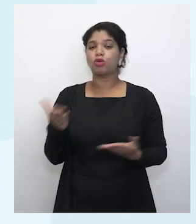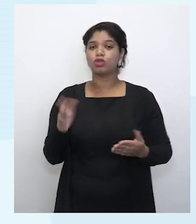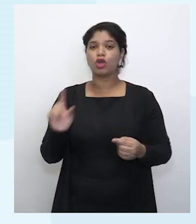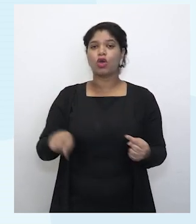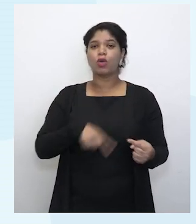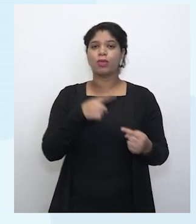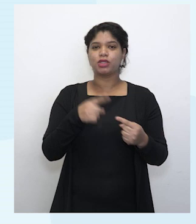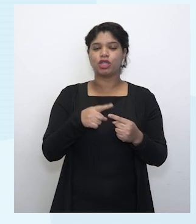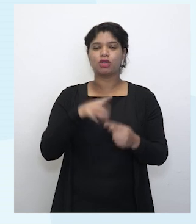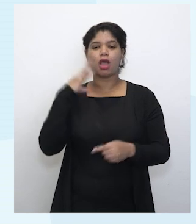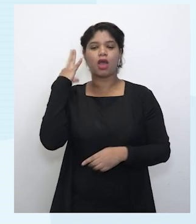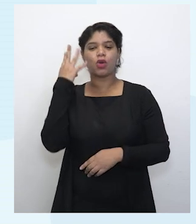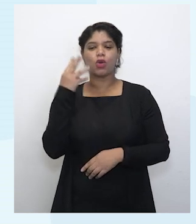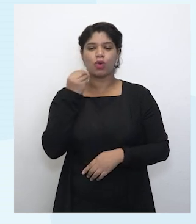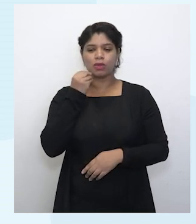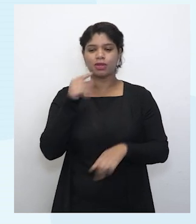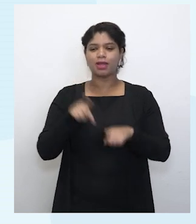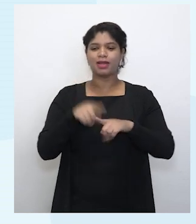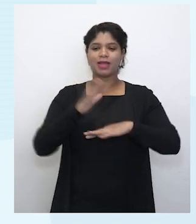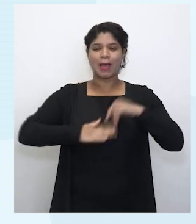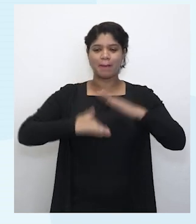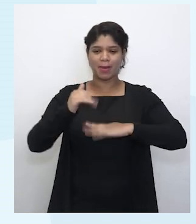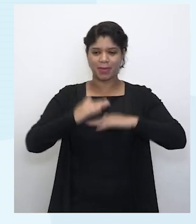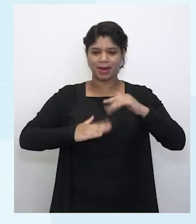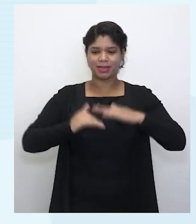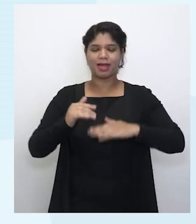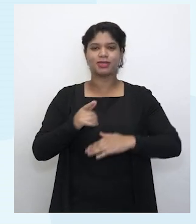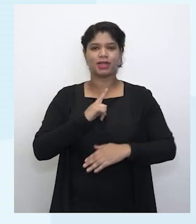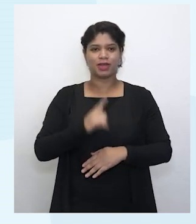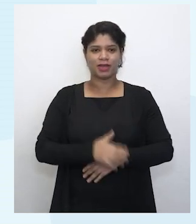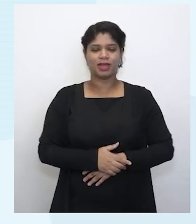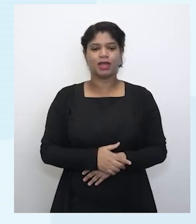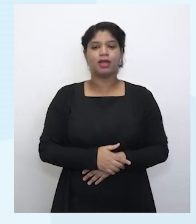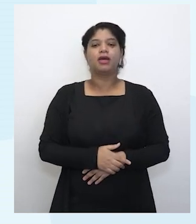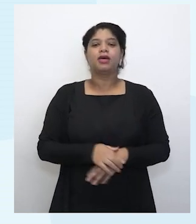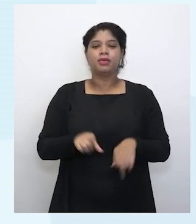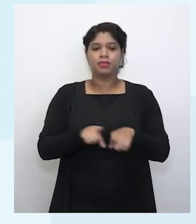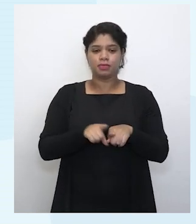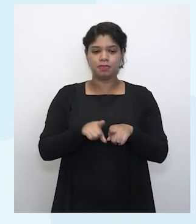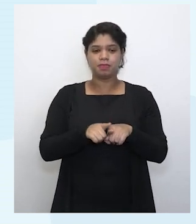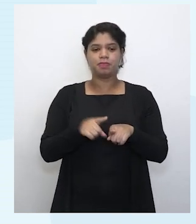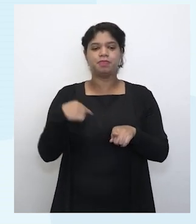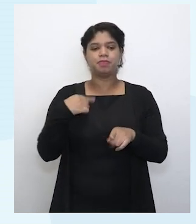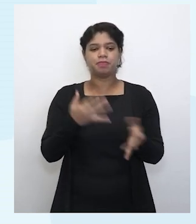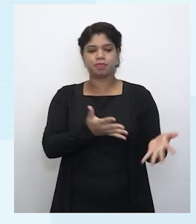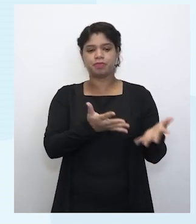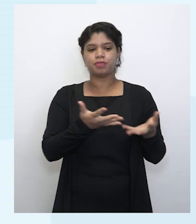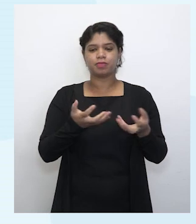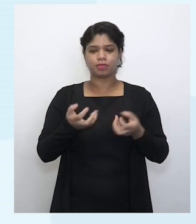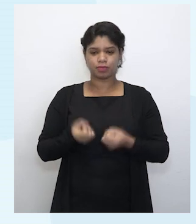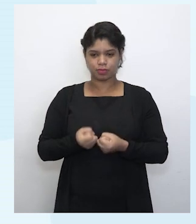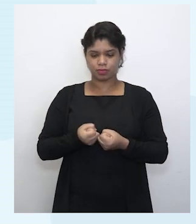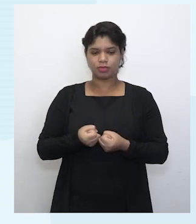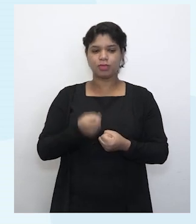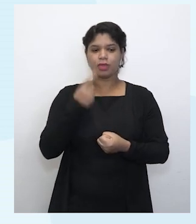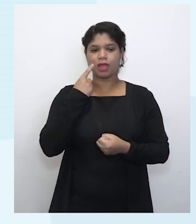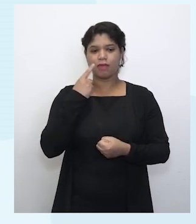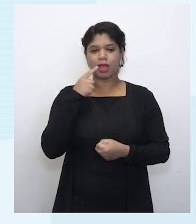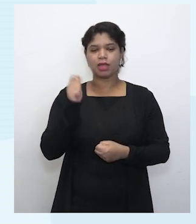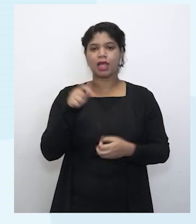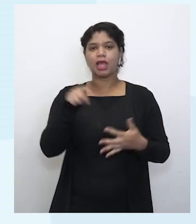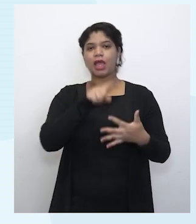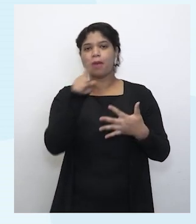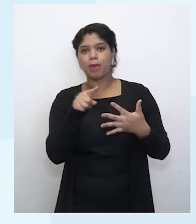as competências e as habilidades, a sensibilização, a sondagem de hipótese de